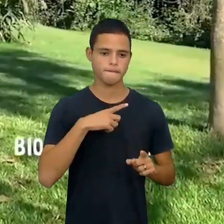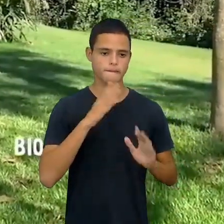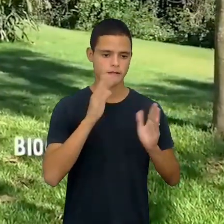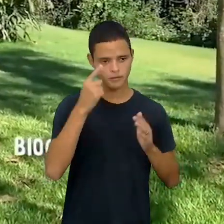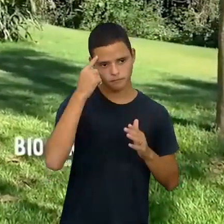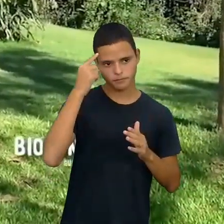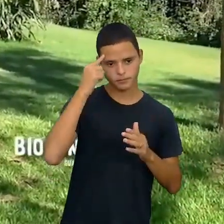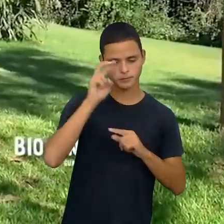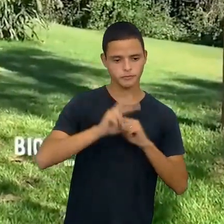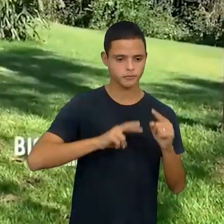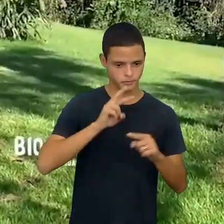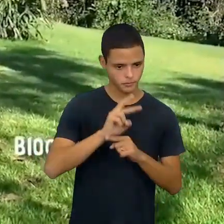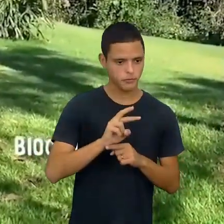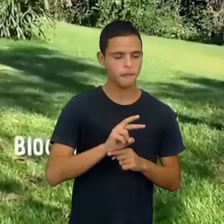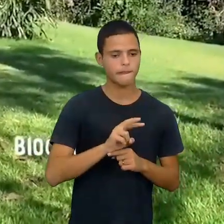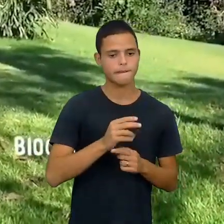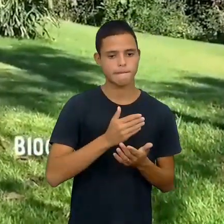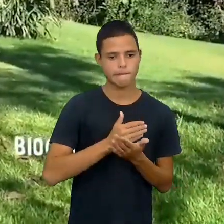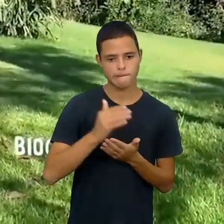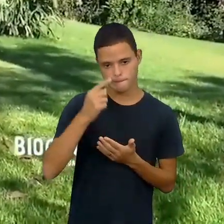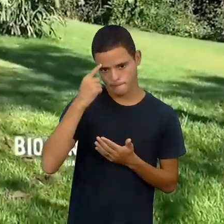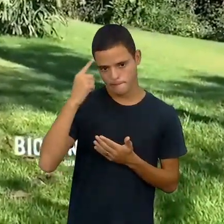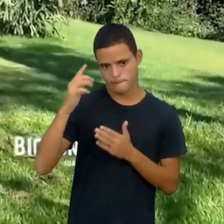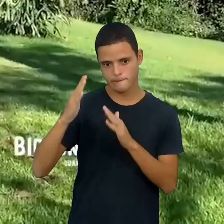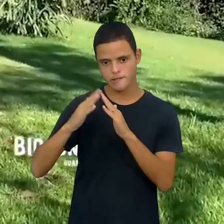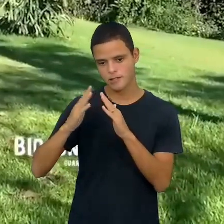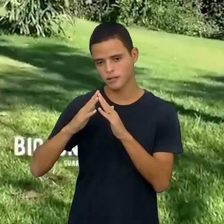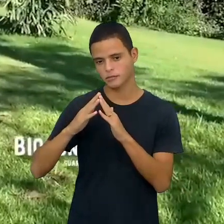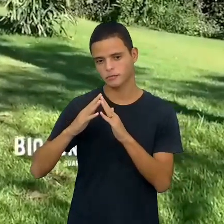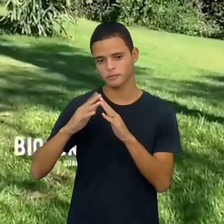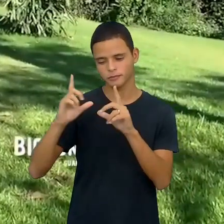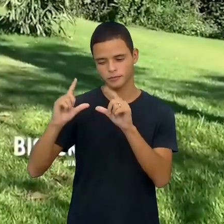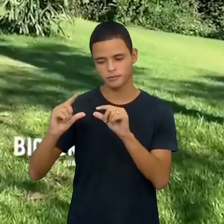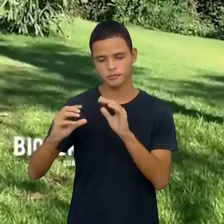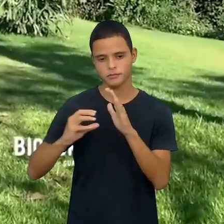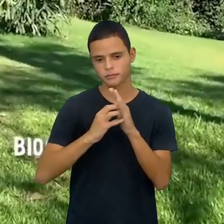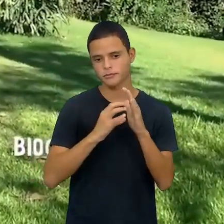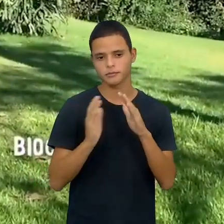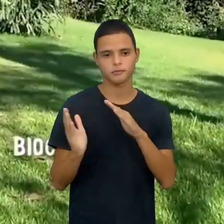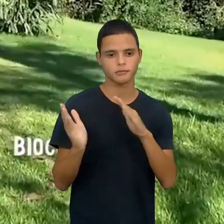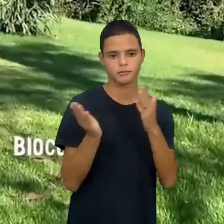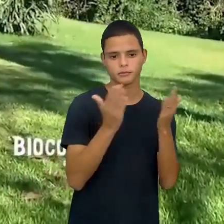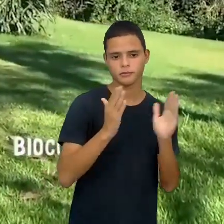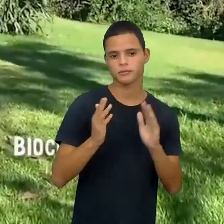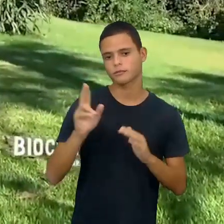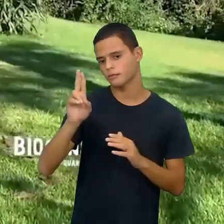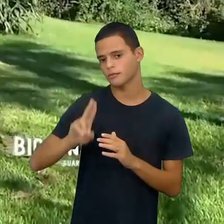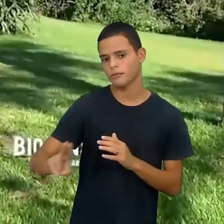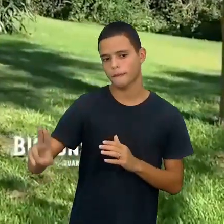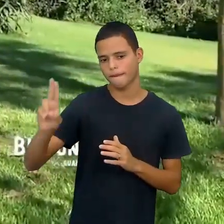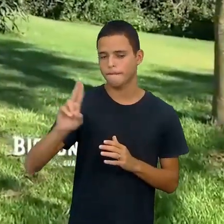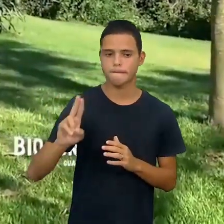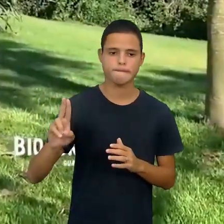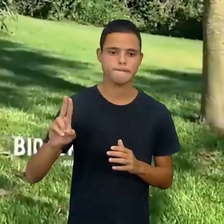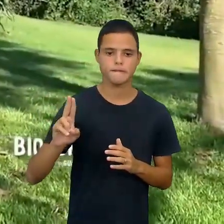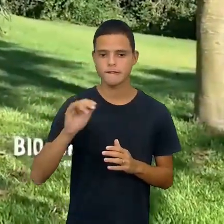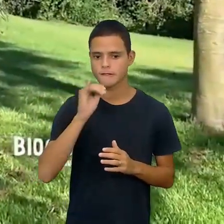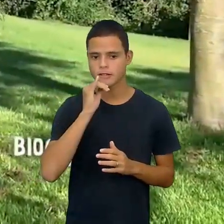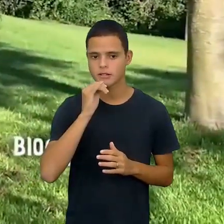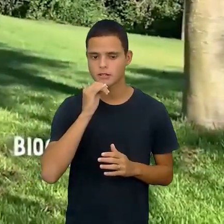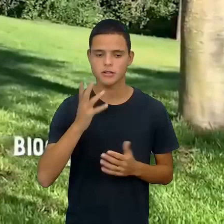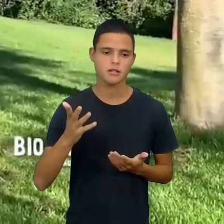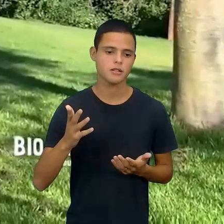sustentabilidade. E começamos a imaginar uma casa que fosse menos impactante para o ambiente. Por exemplo, utilizando materiais de demolição, como